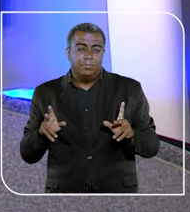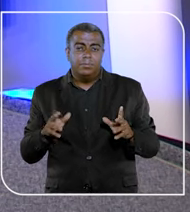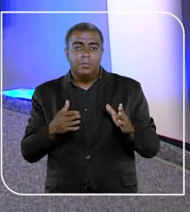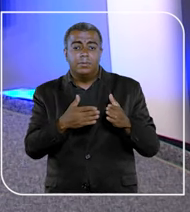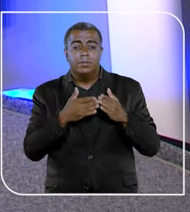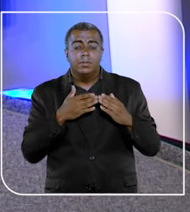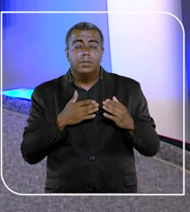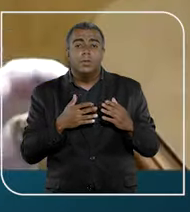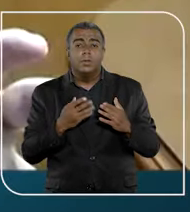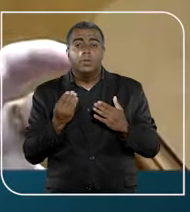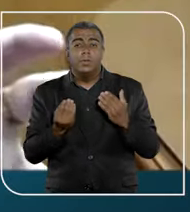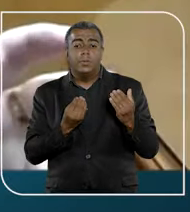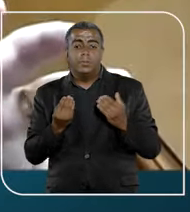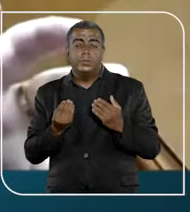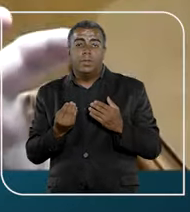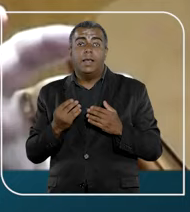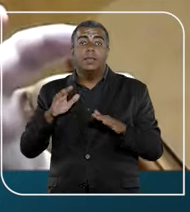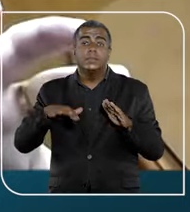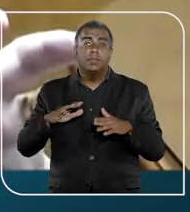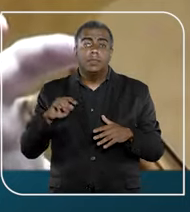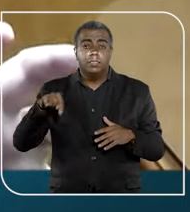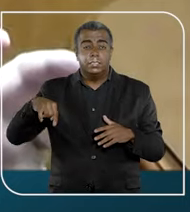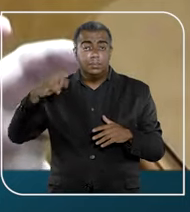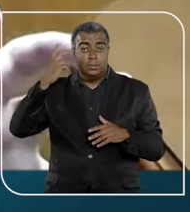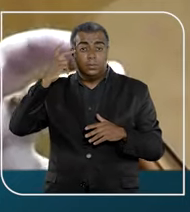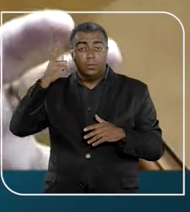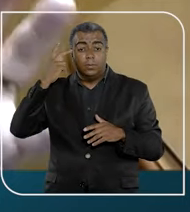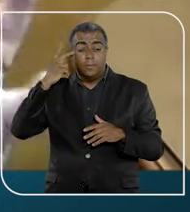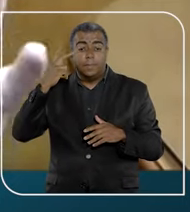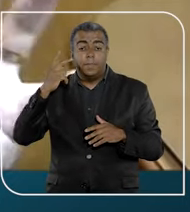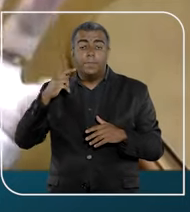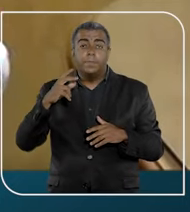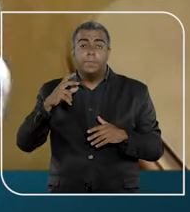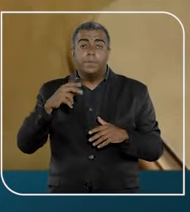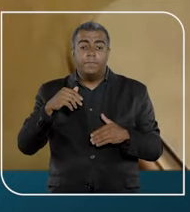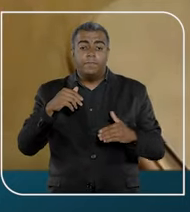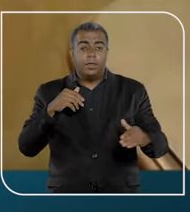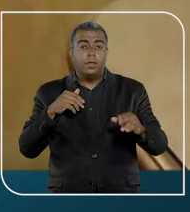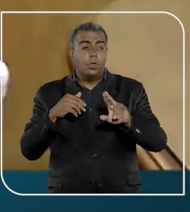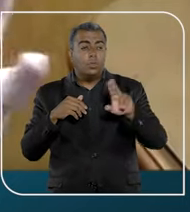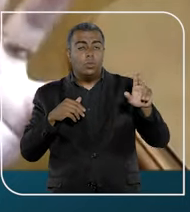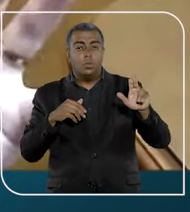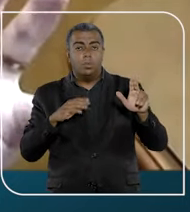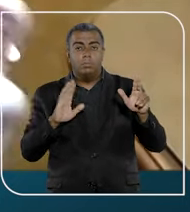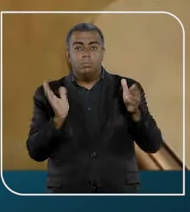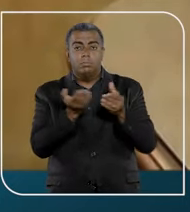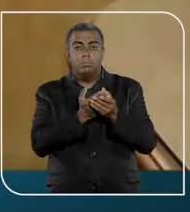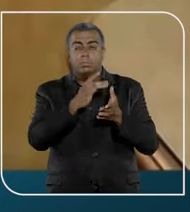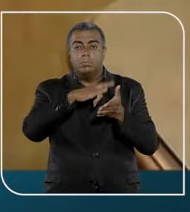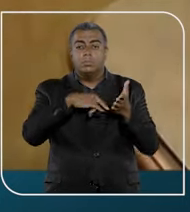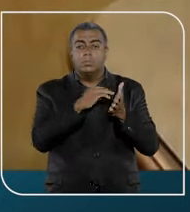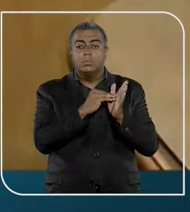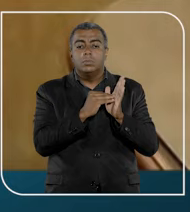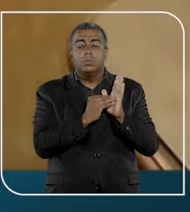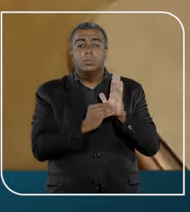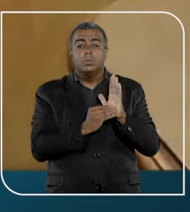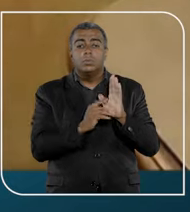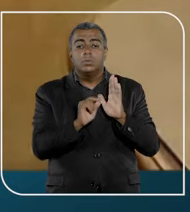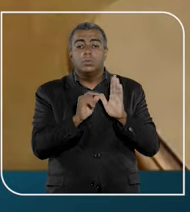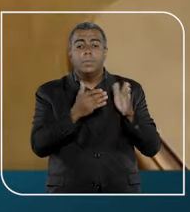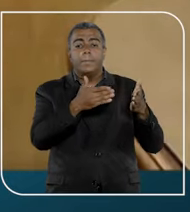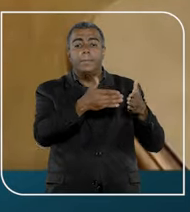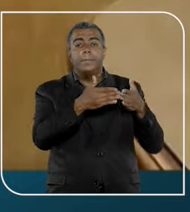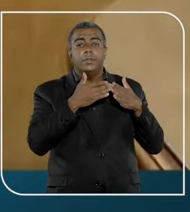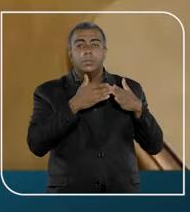o seu jeitão diferente de peticionar. Então, por exemplo, aqui em São Paulo, a gente, na hora de nomear a